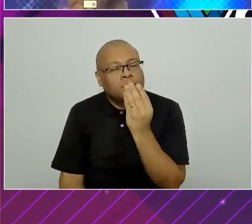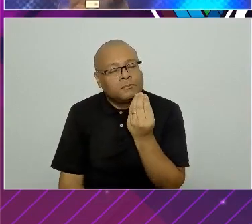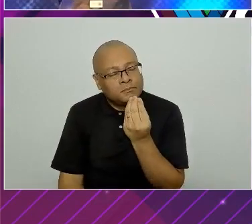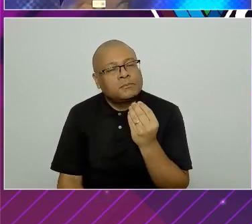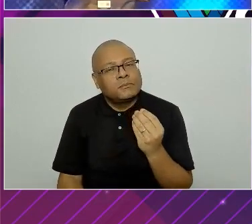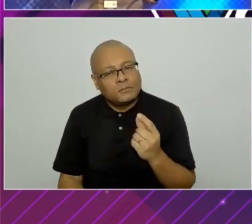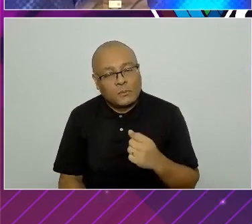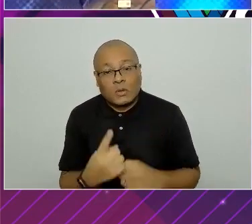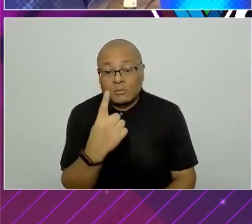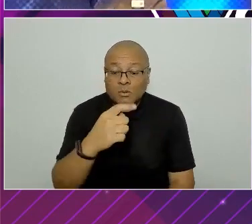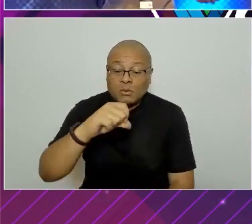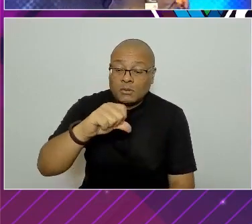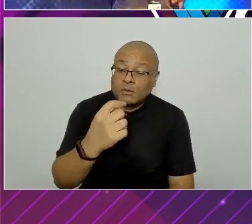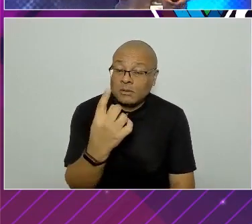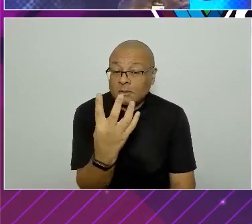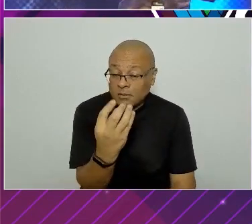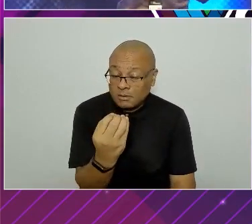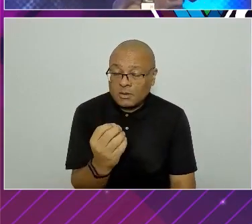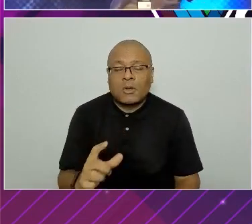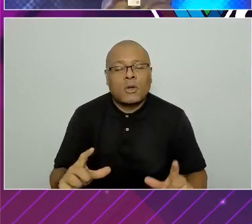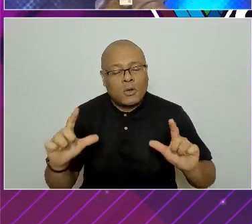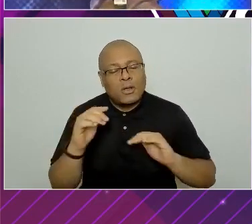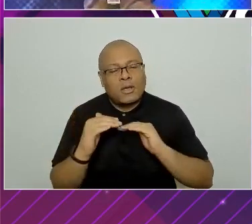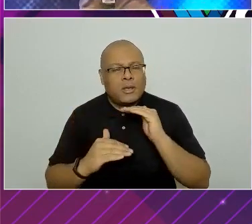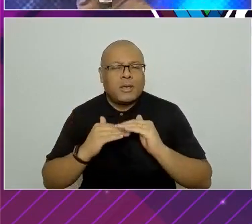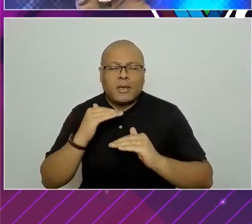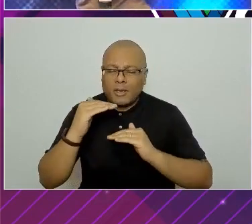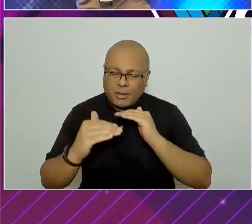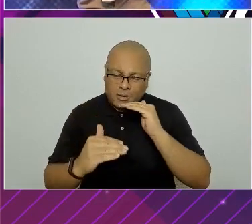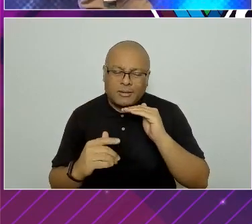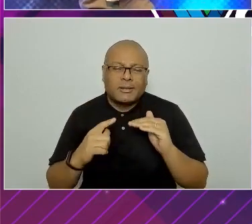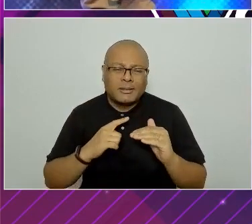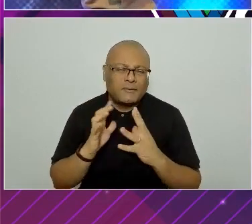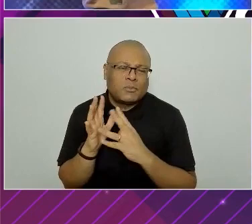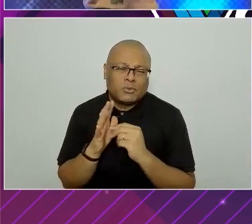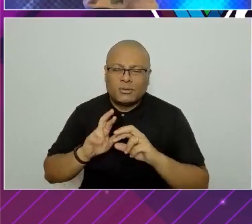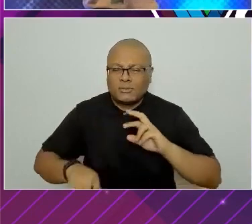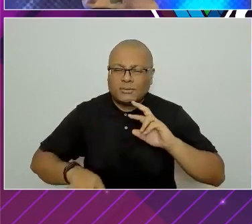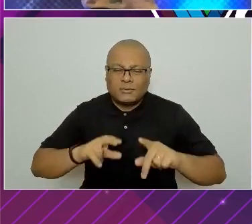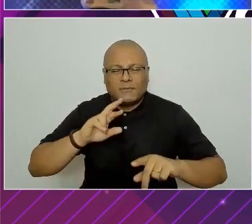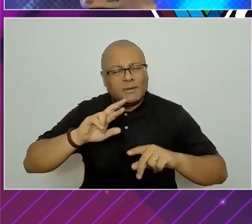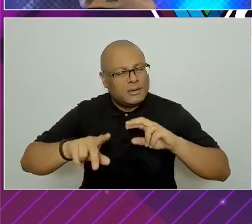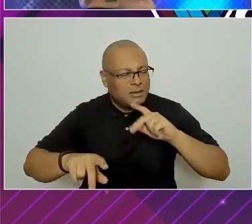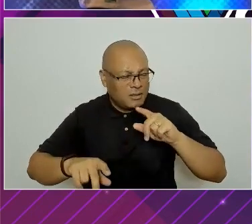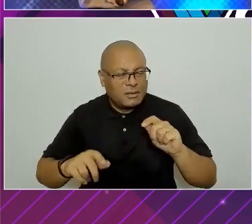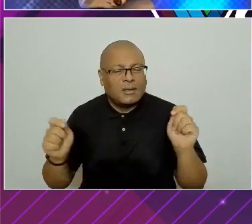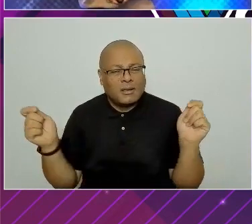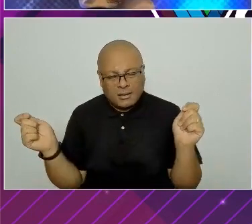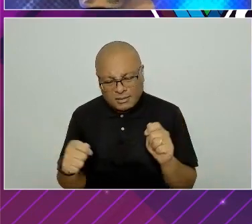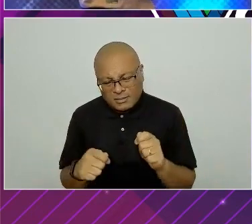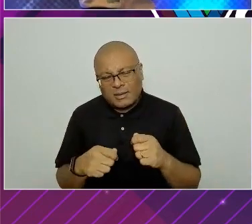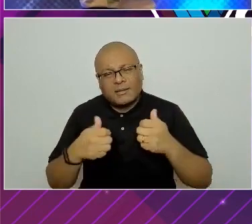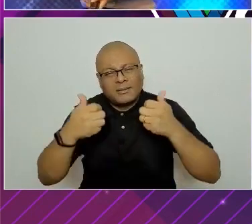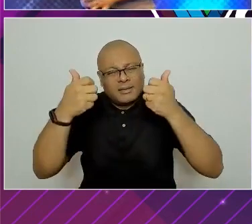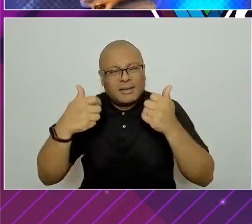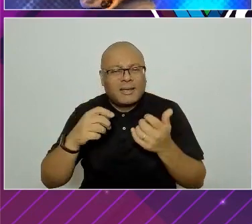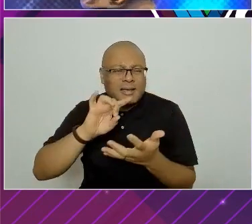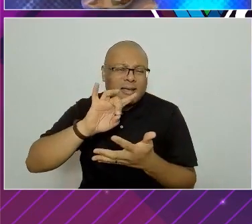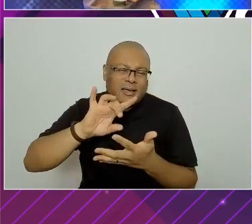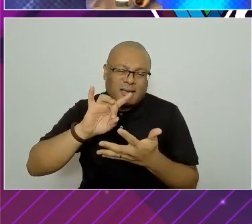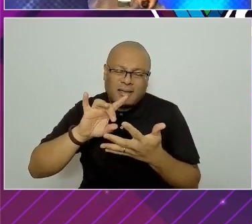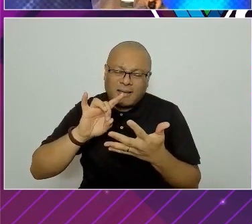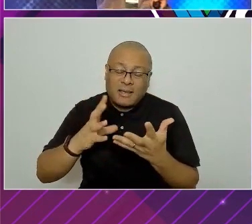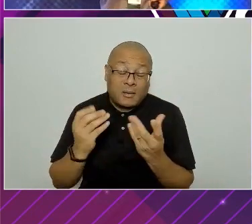anos 40. Né? E claro que evoluiu muito, né? Surgiram diversos modelos, que a gente poderia falar de cada um deles especificamente, porque é